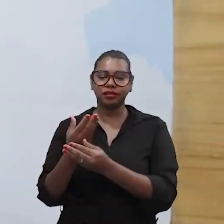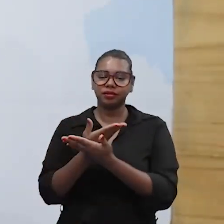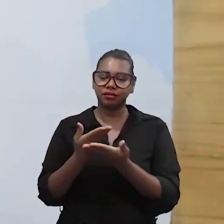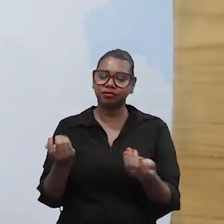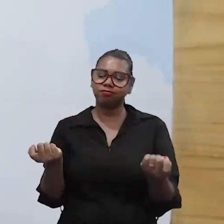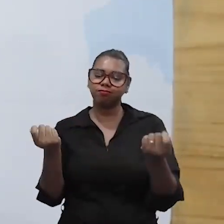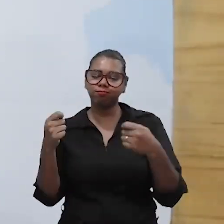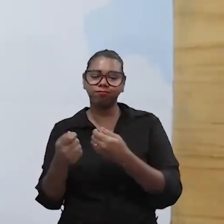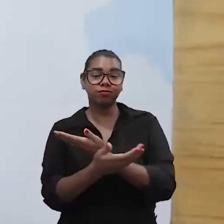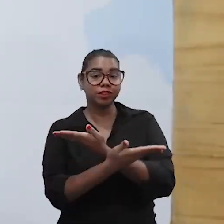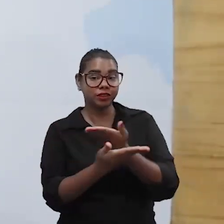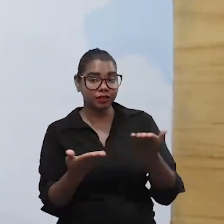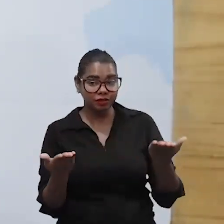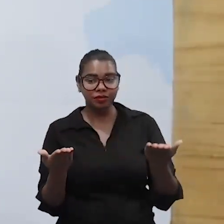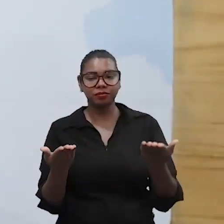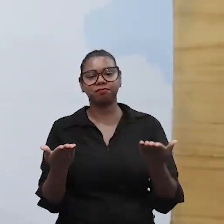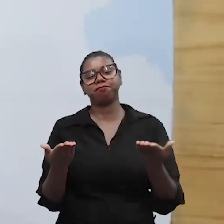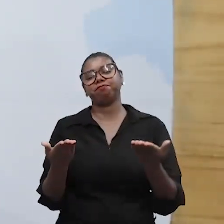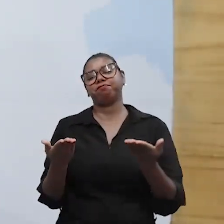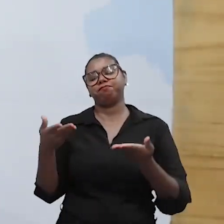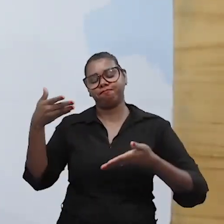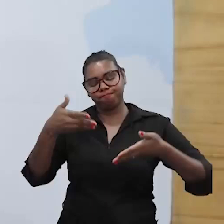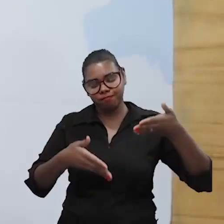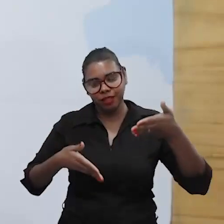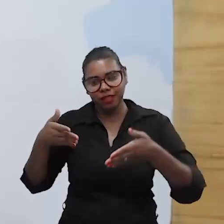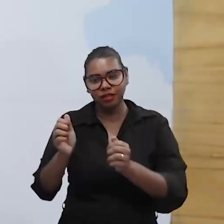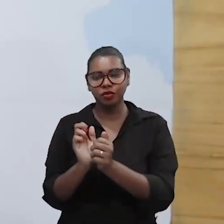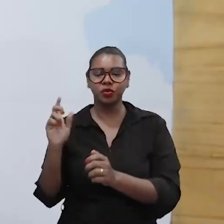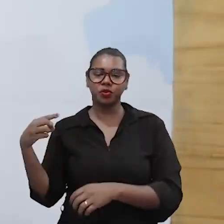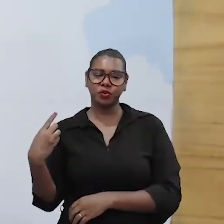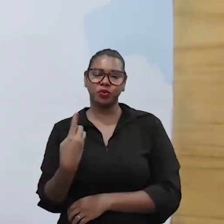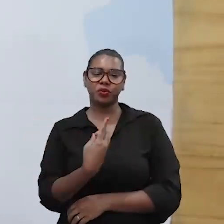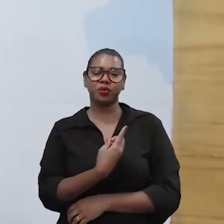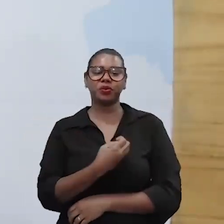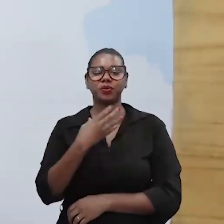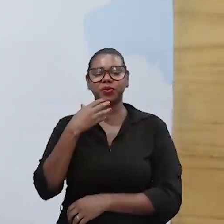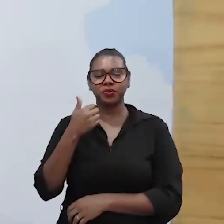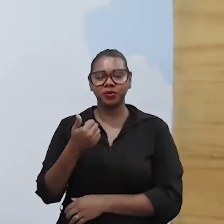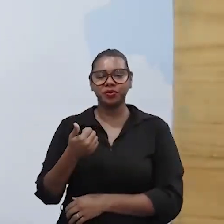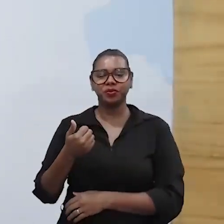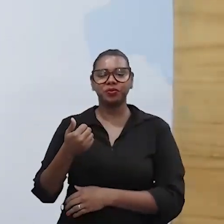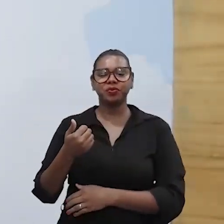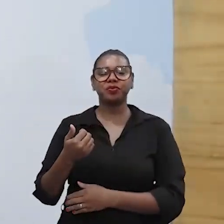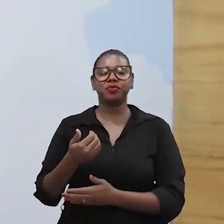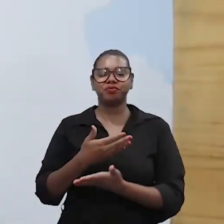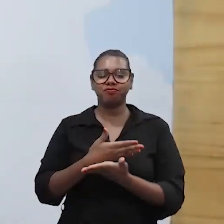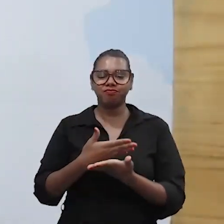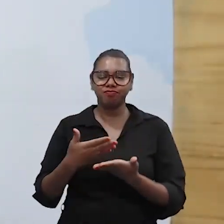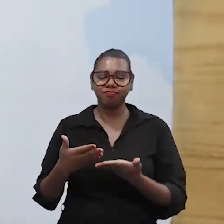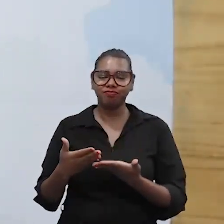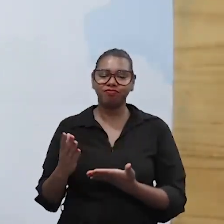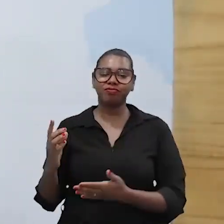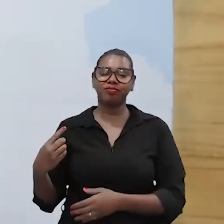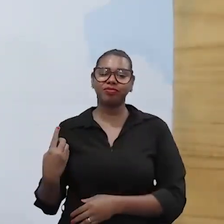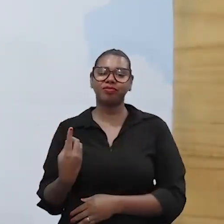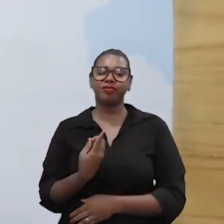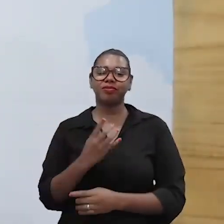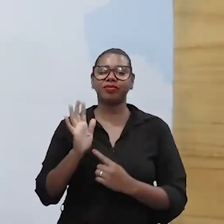fosse possibilitado e você pudesse aí estar participando junto conosco, tá bom? Agora vamos dar início à